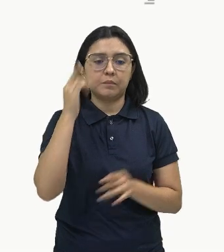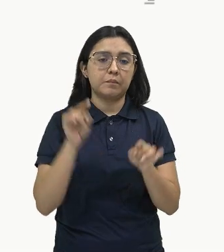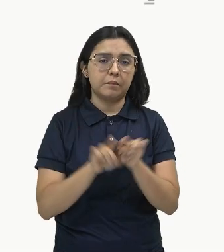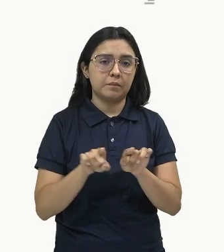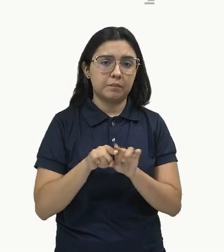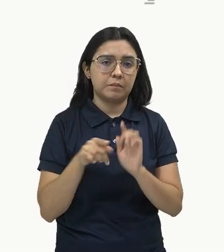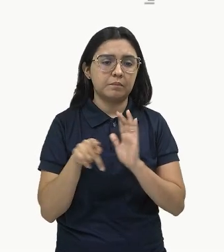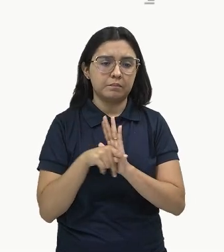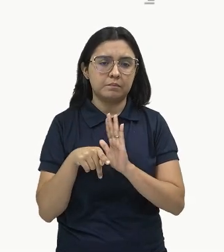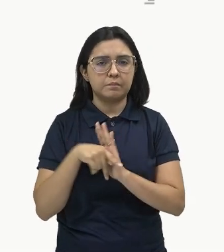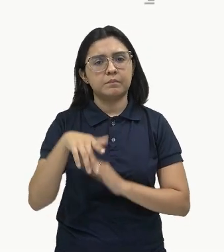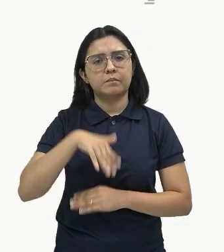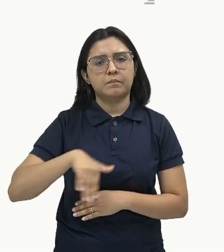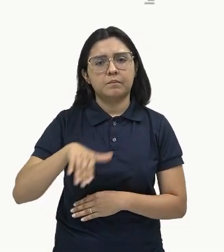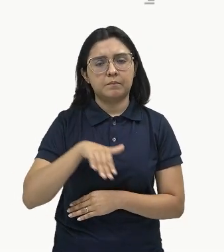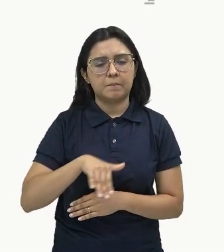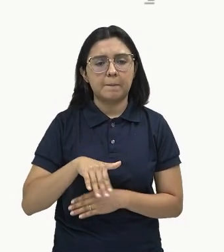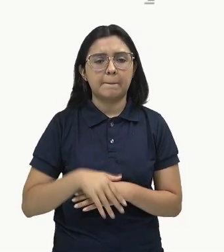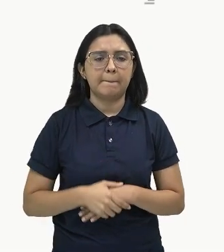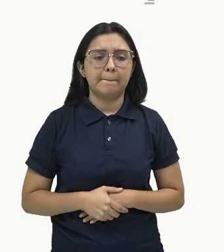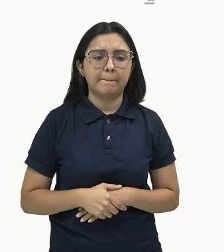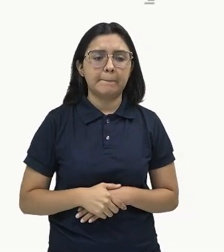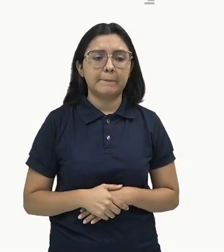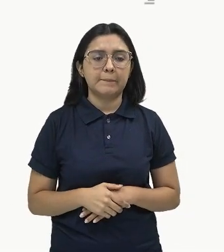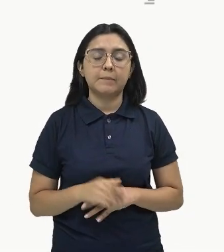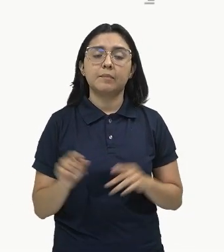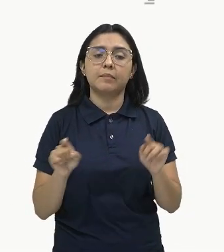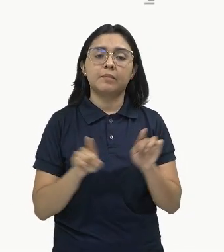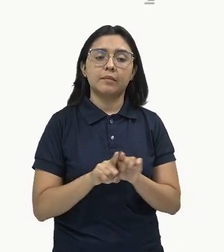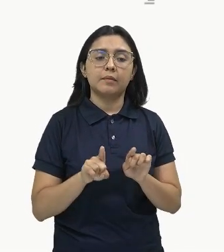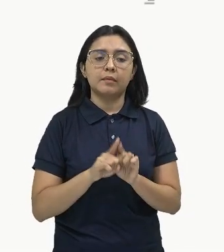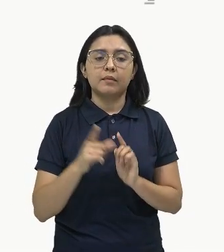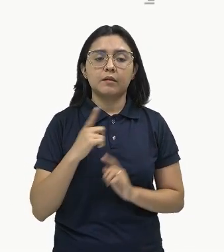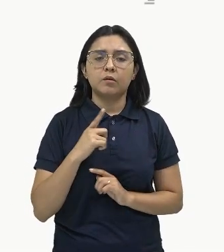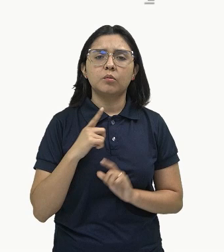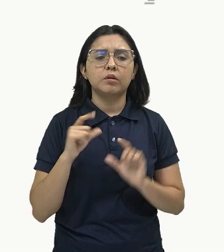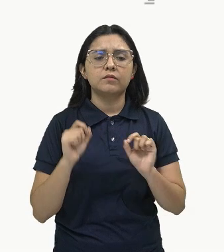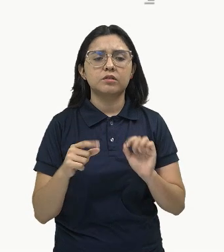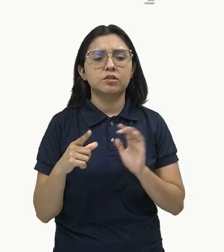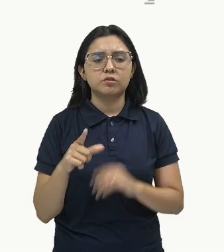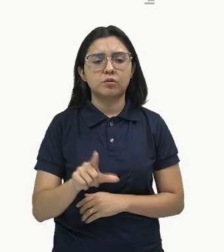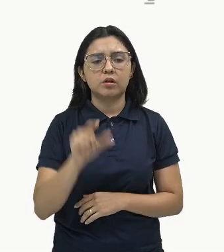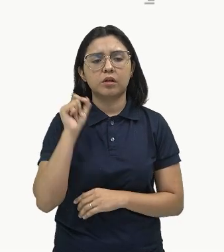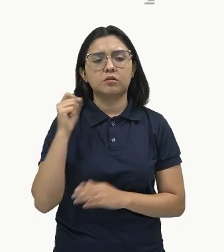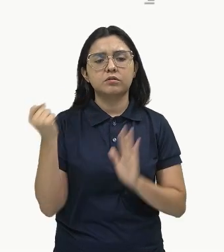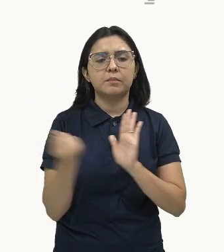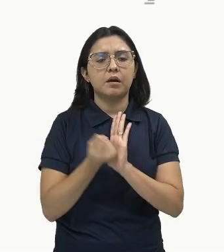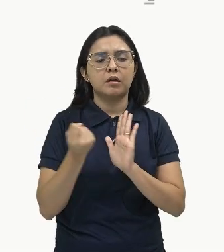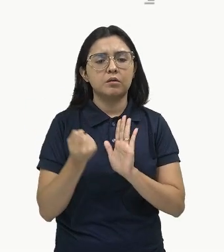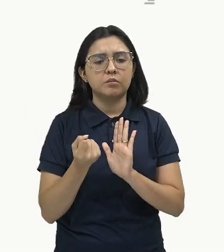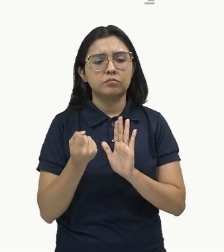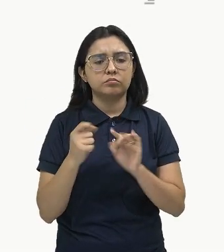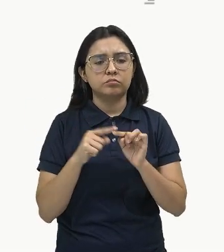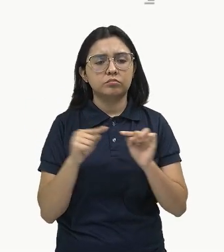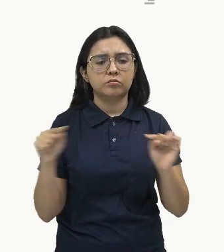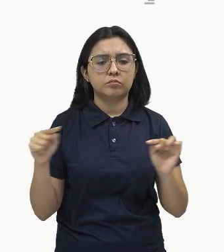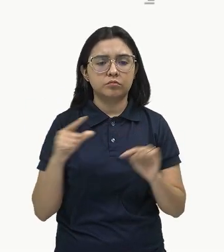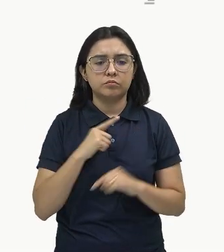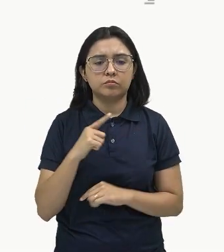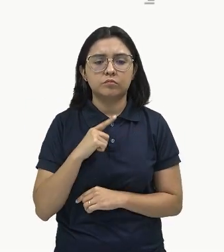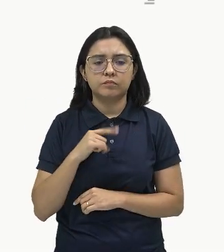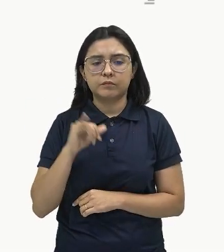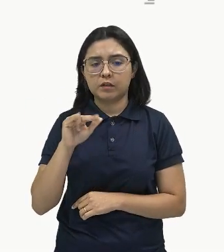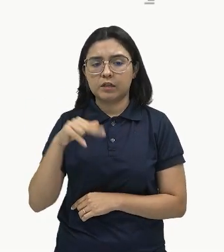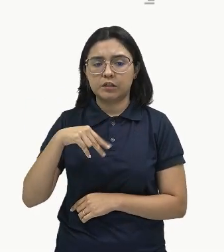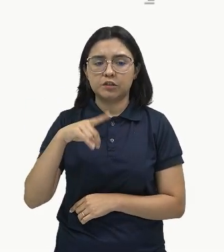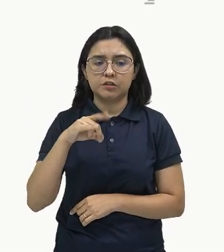relacionado a isso, né? O que mais que nós temos? O que você marcaria como? Aqui, ó, individual,